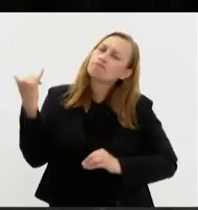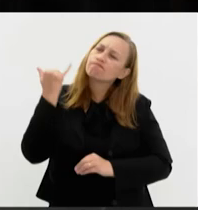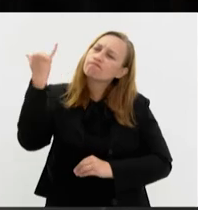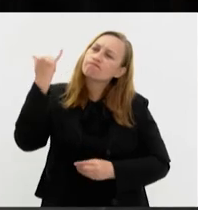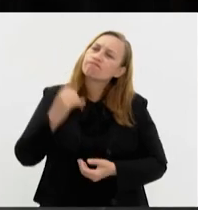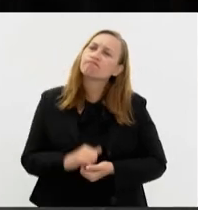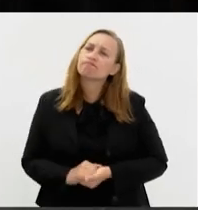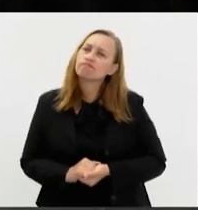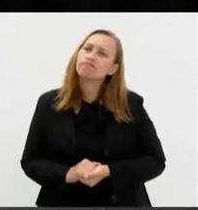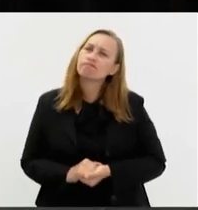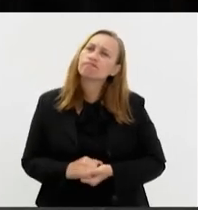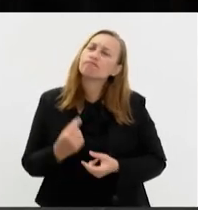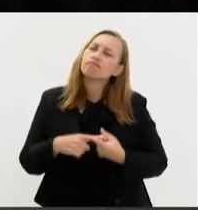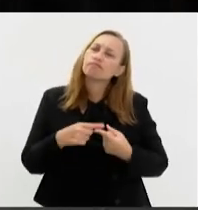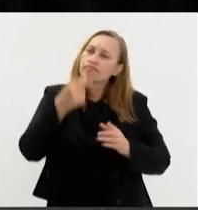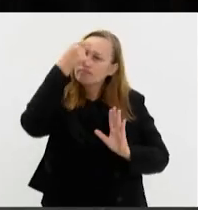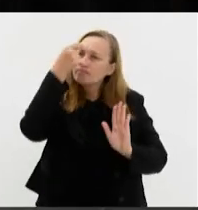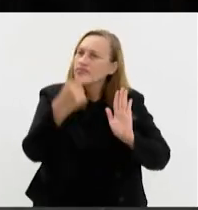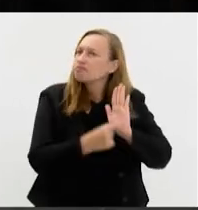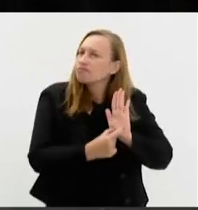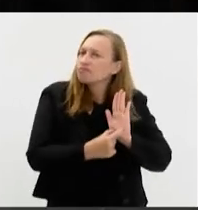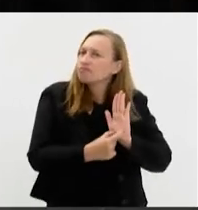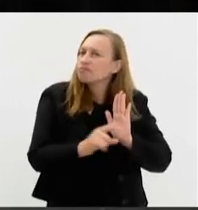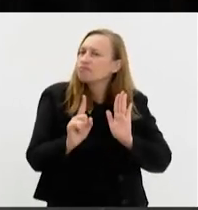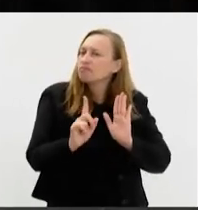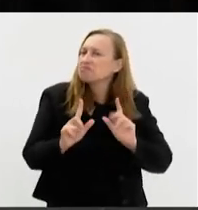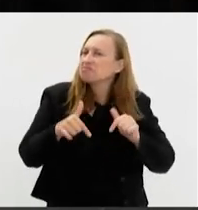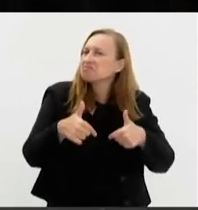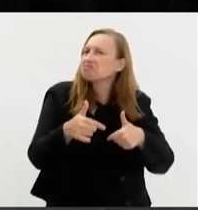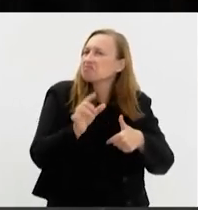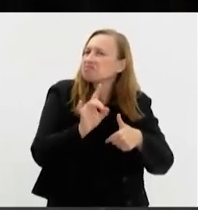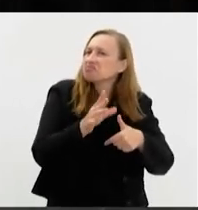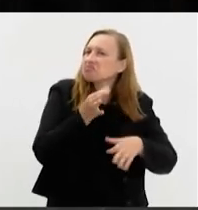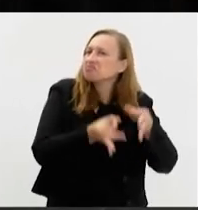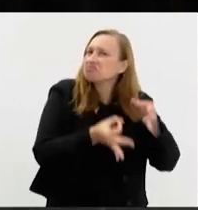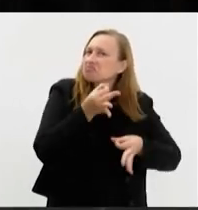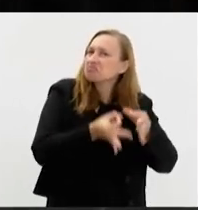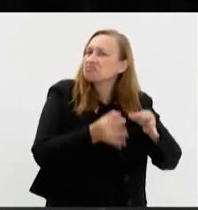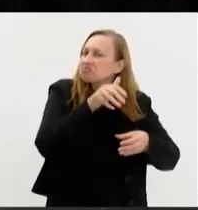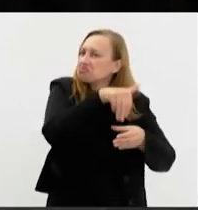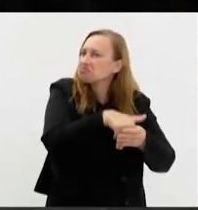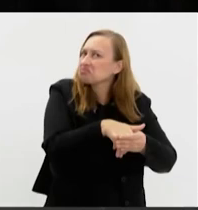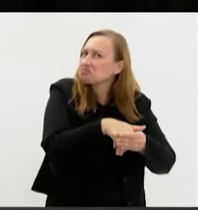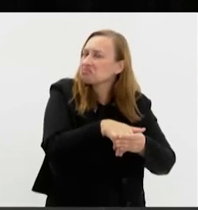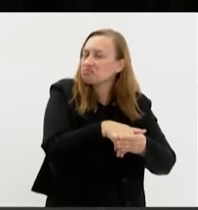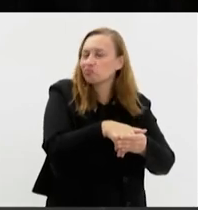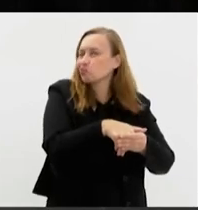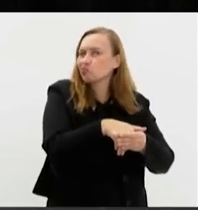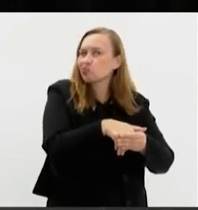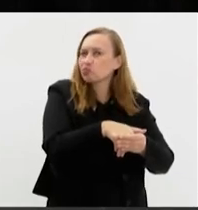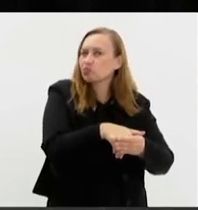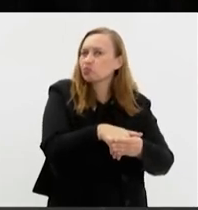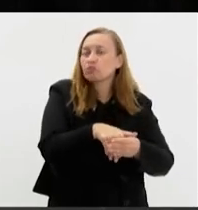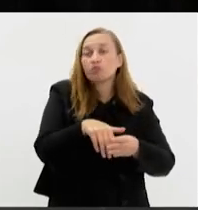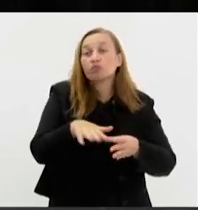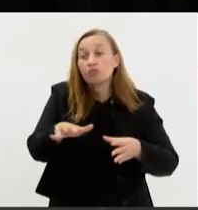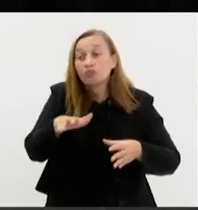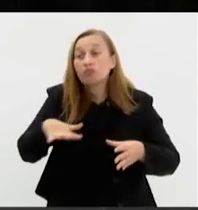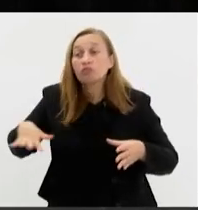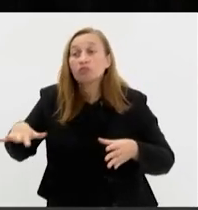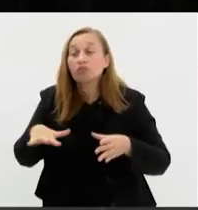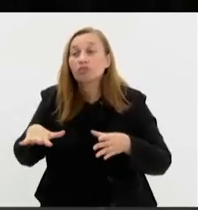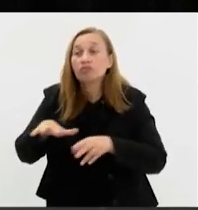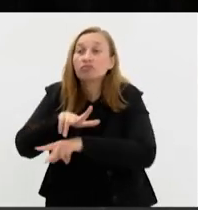eh a inteligência artificial ela não age só na justiça eleitoral ela não age só na justiça ela AGE em todas as